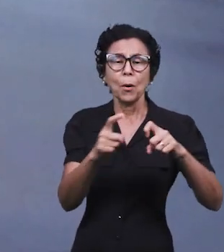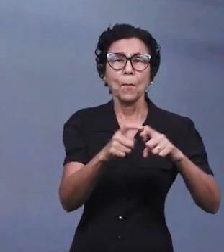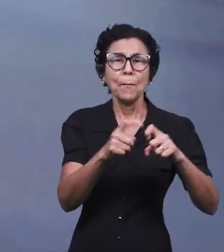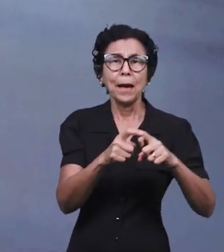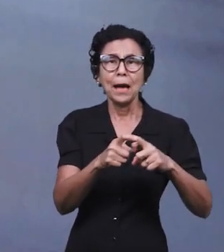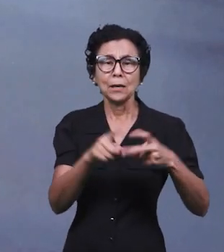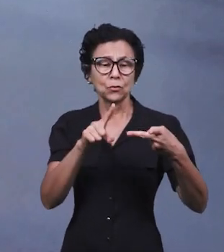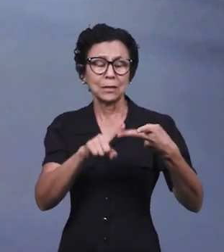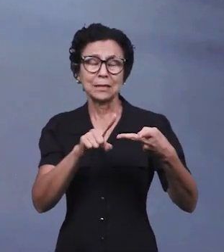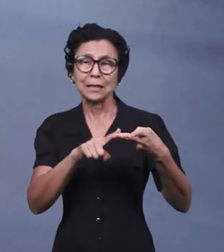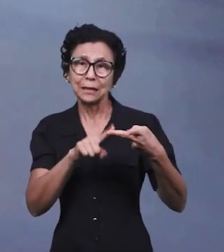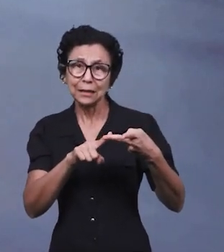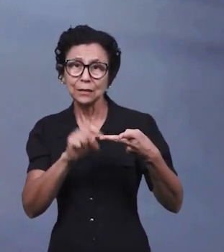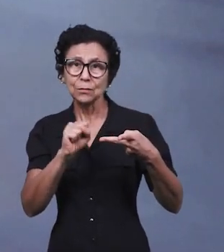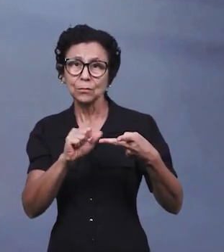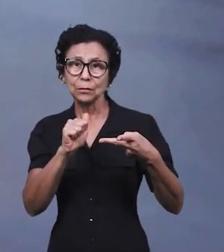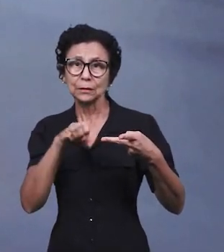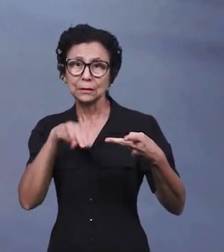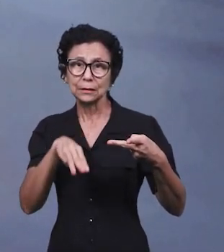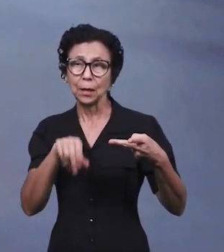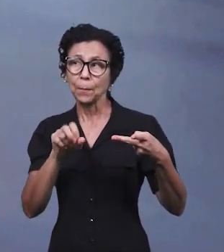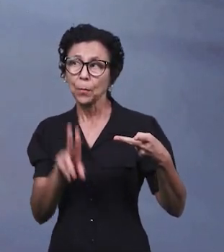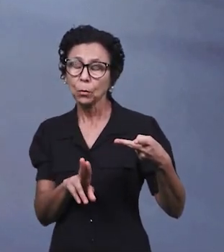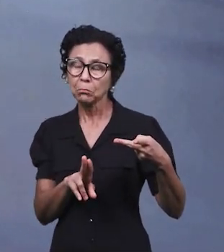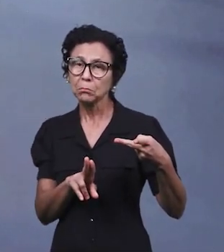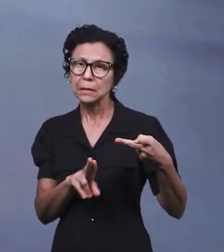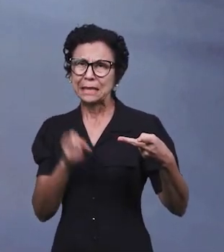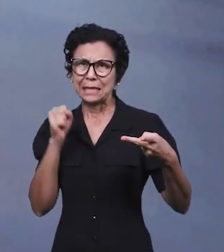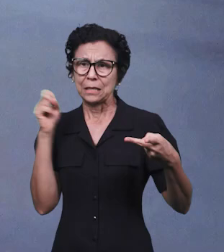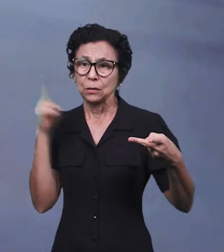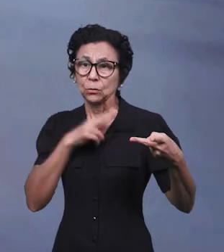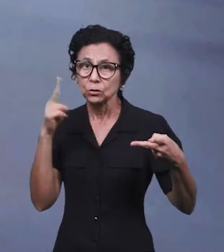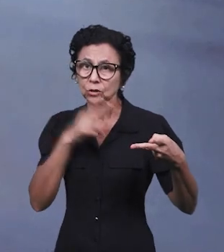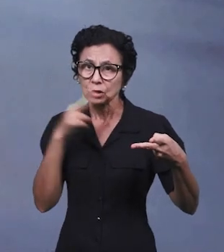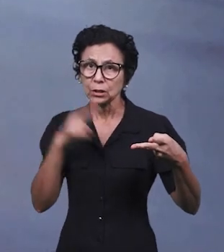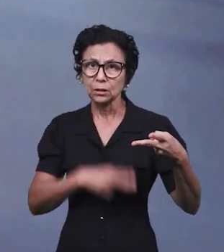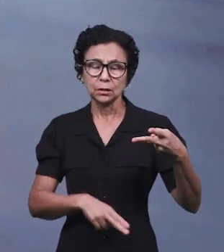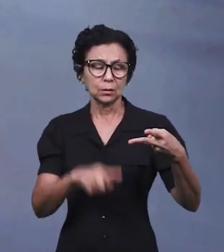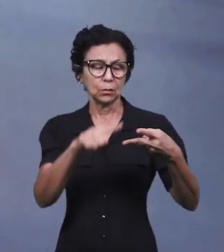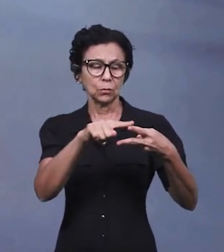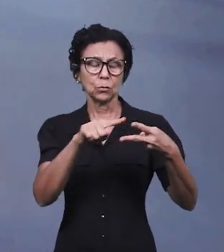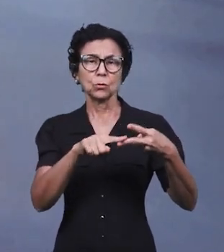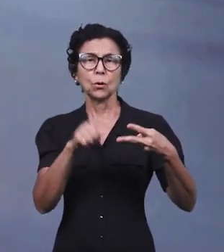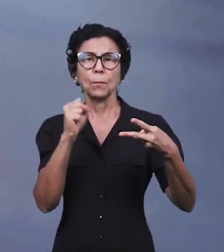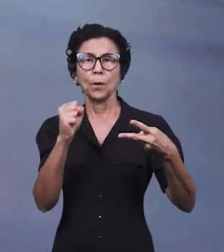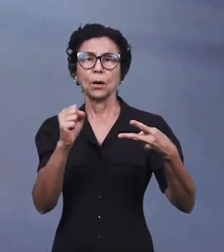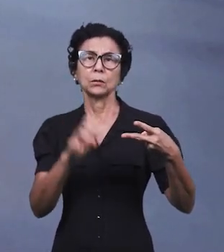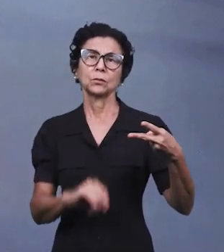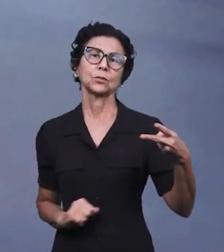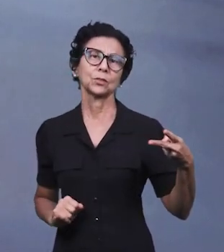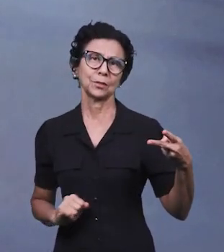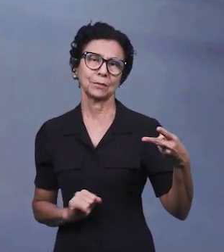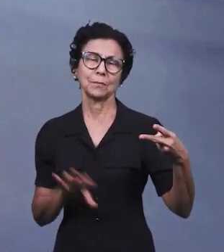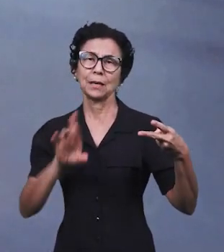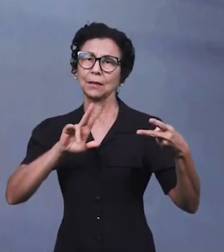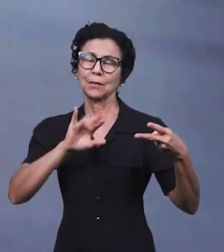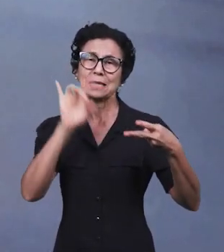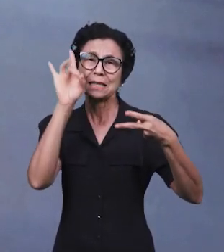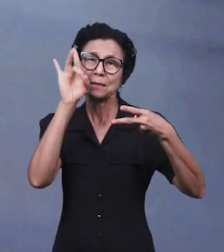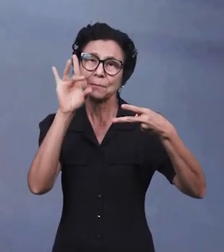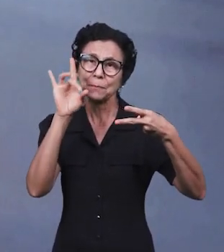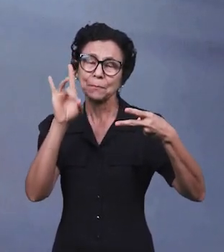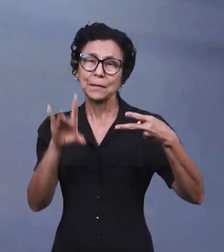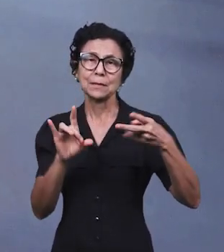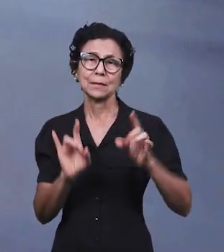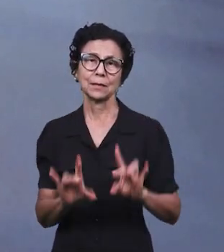questão emergencial, se você ligar tanto para um, tanto para o outro, vai atender, mas não é o específico.